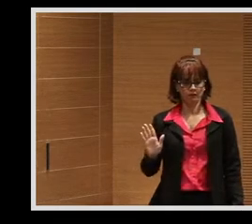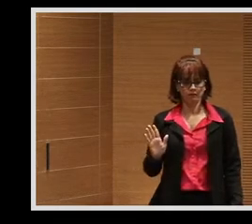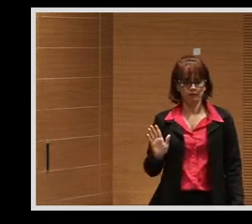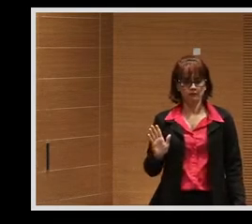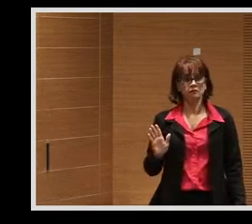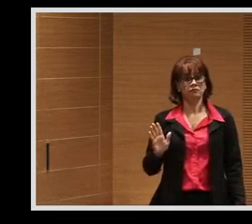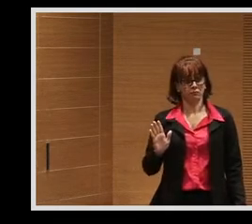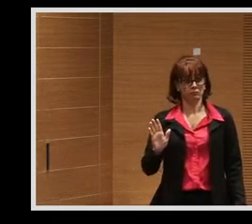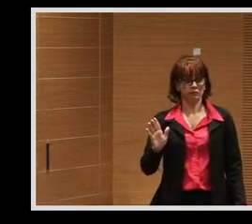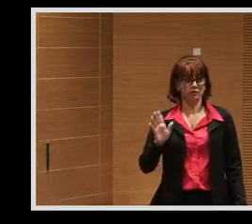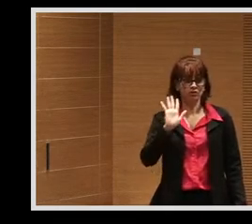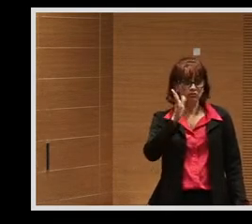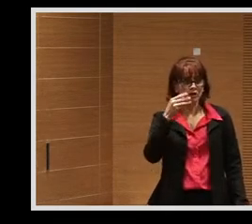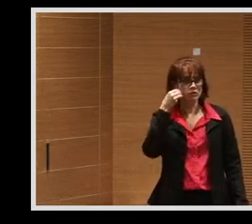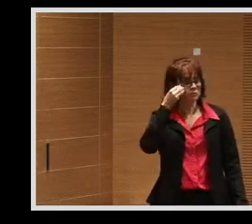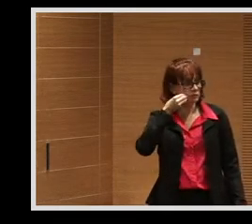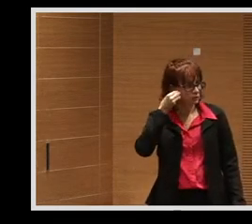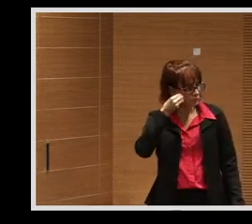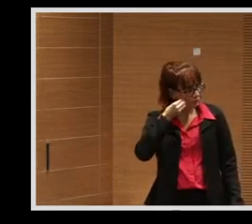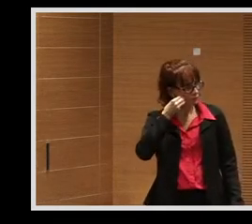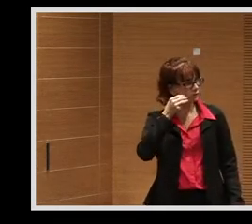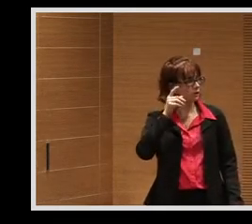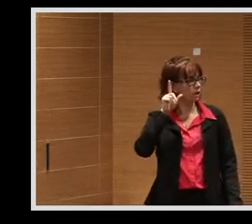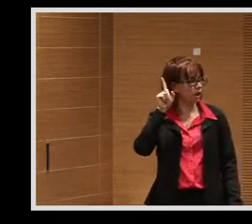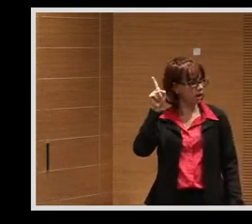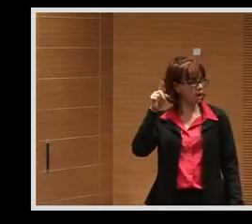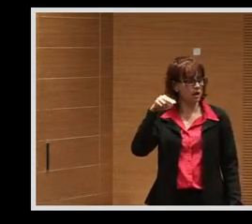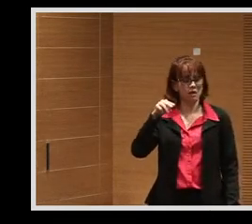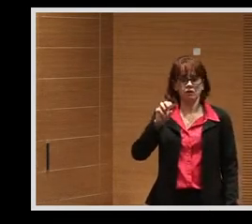pouco das experimentações que a gente já tem feito em Novo Hamburgo?